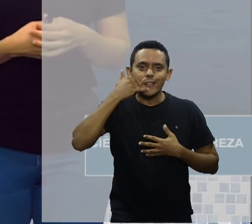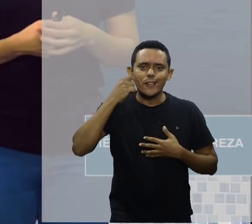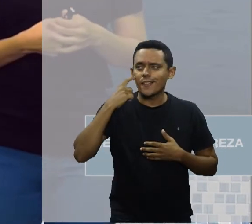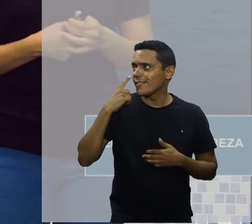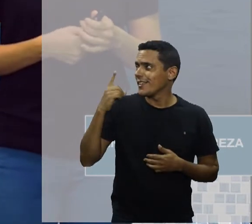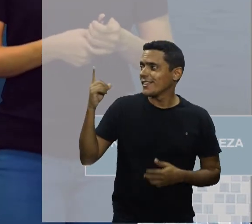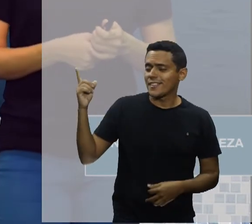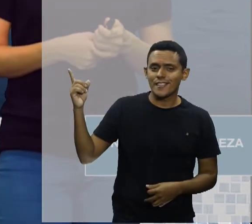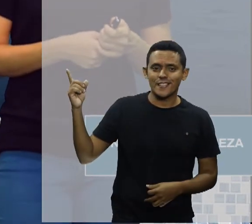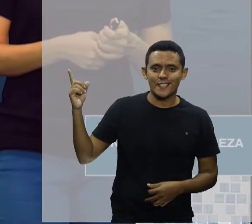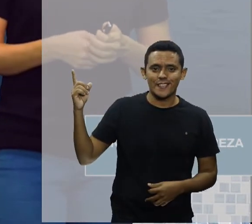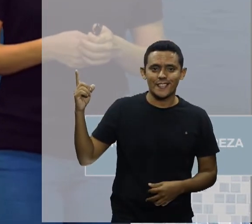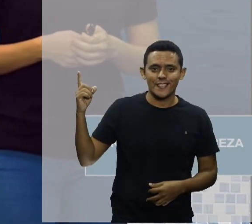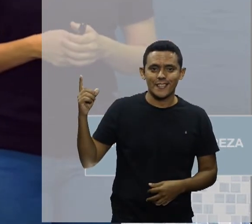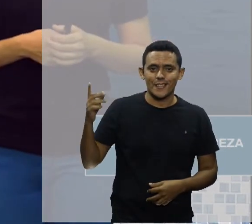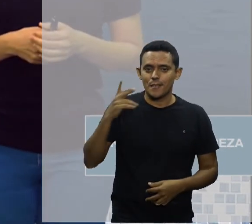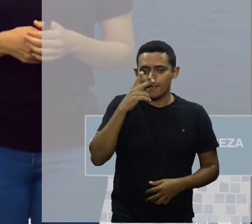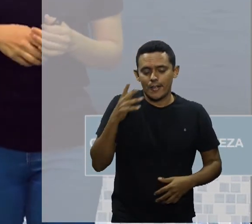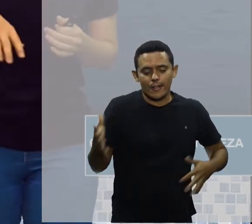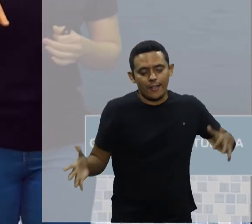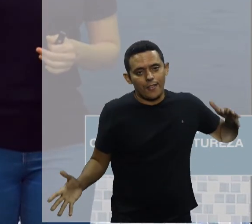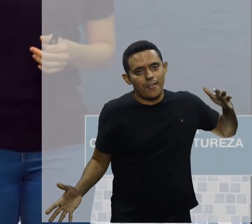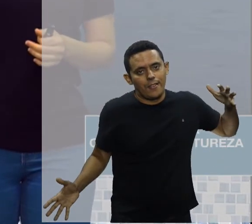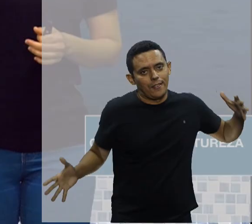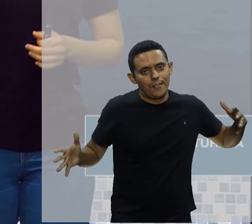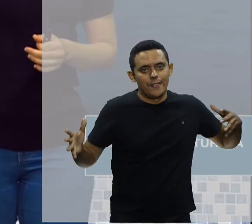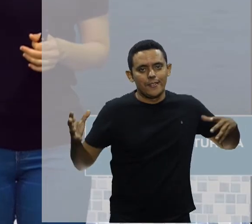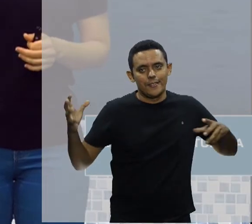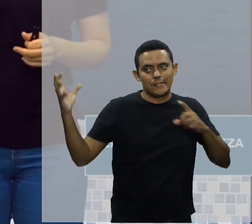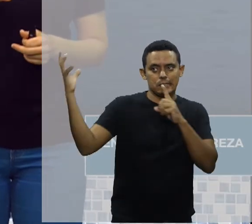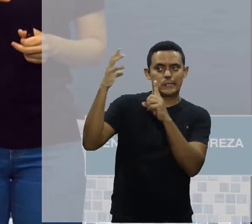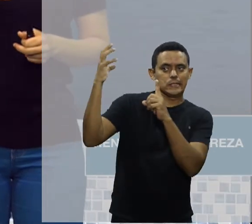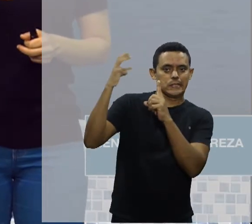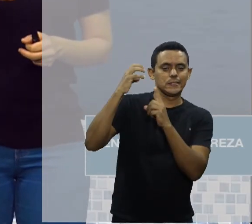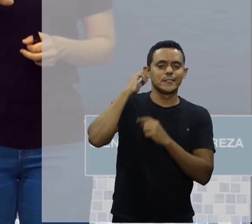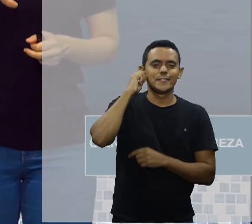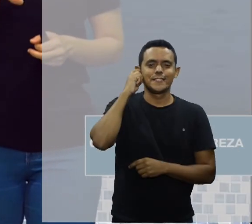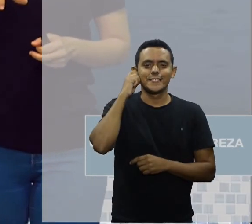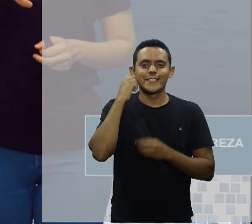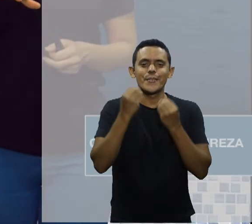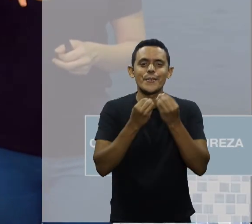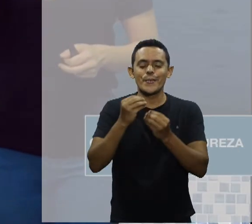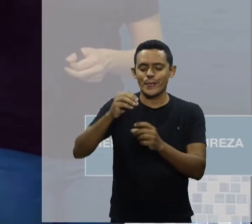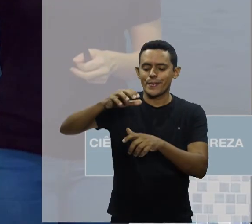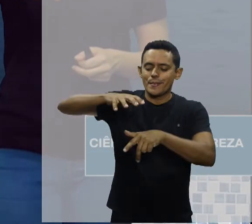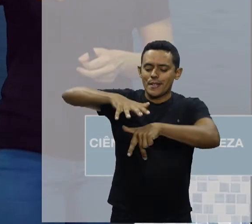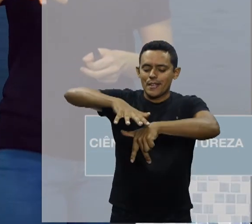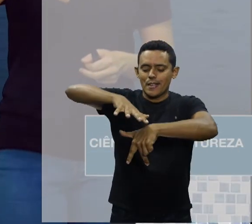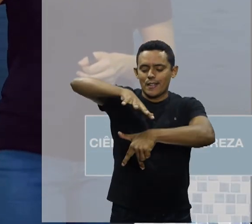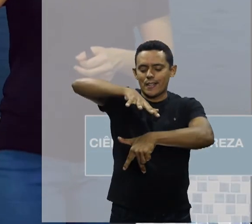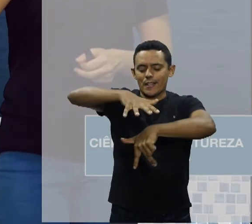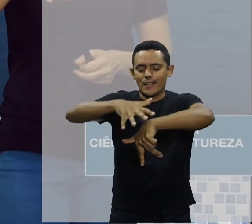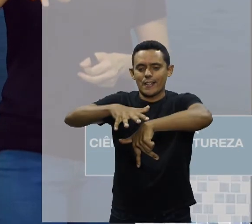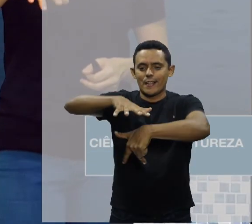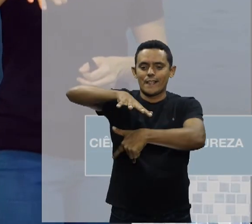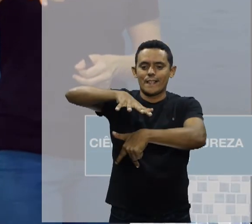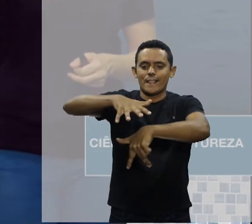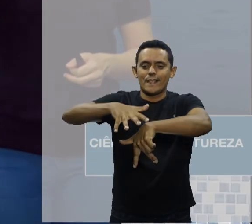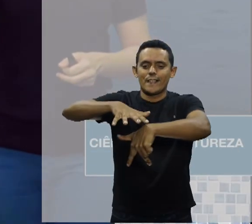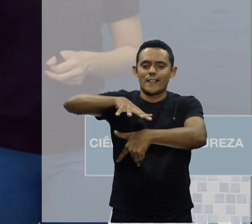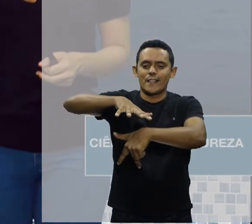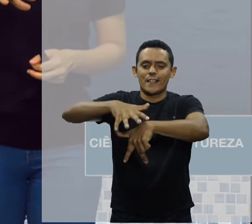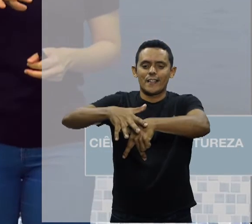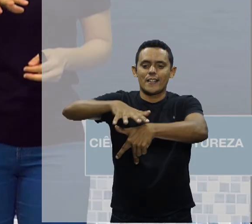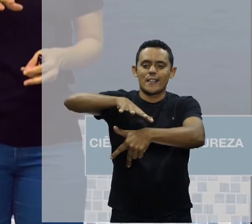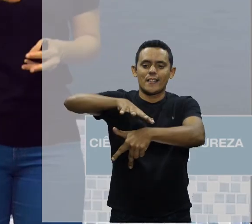linhas né é uma marionete e ela é segurada por uma mão mostrando como essa mão são as fake news